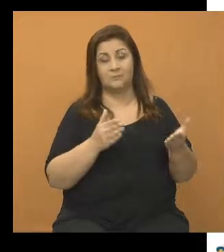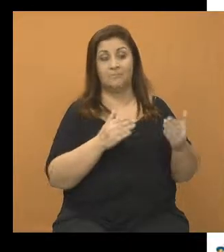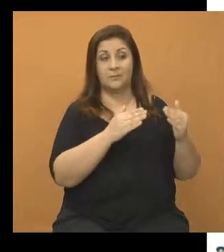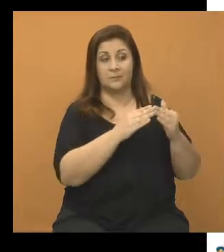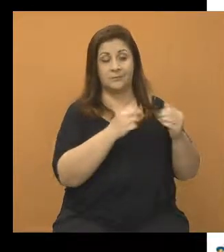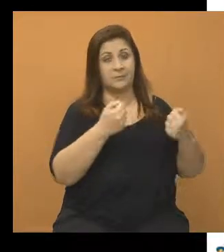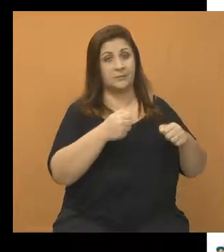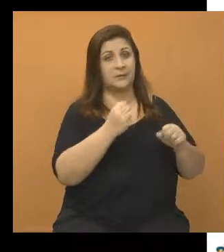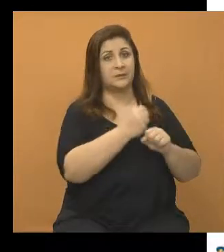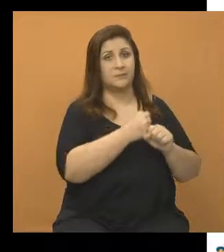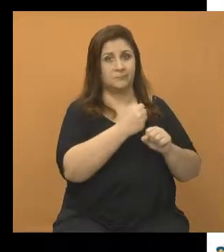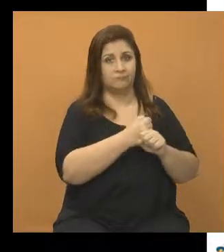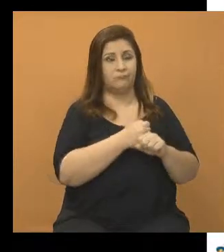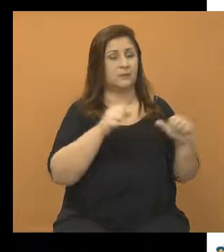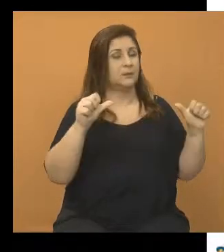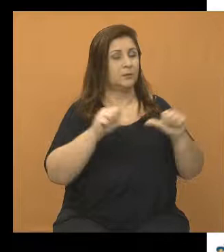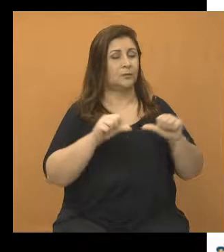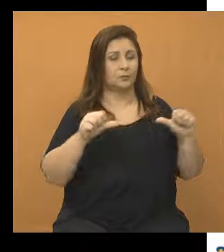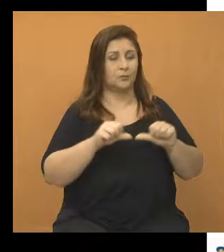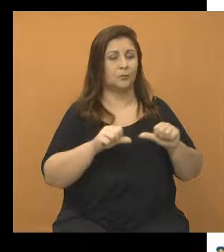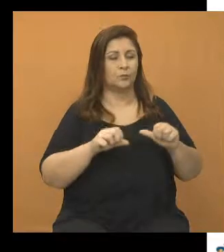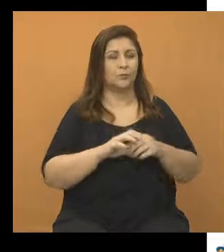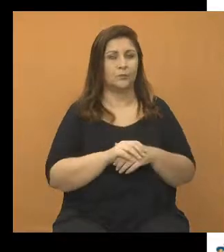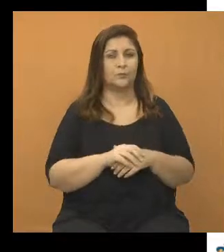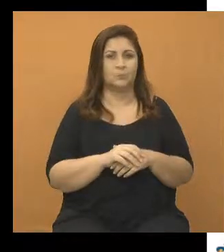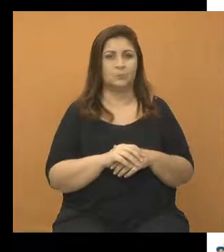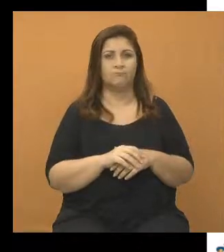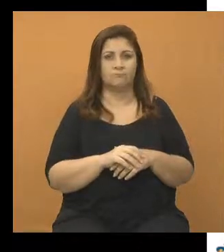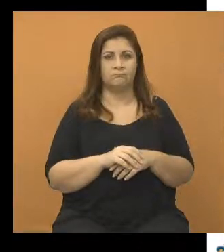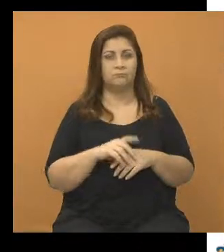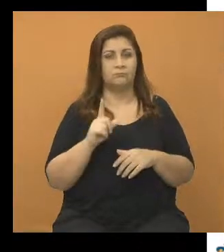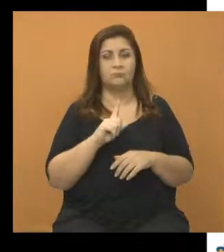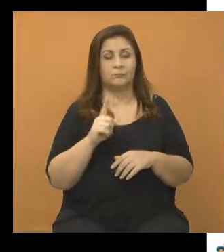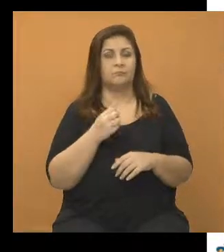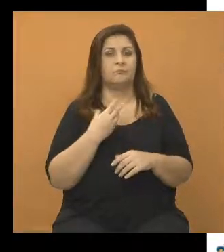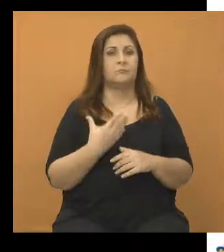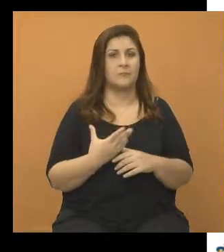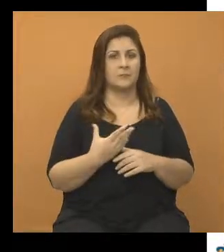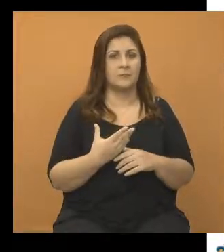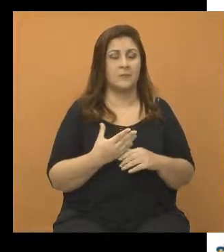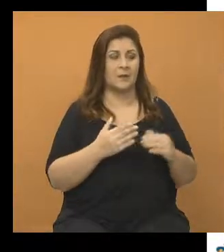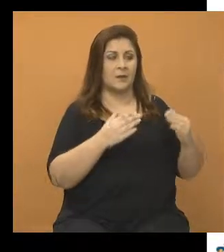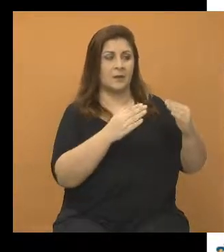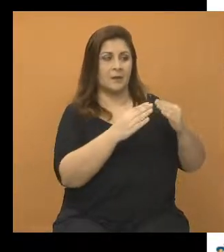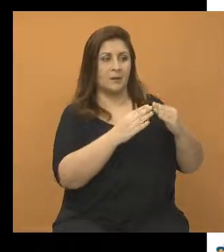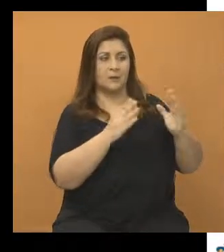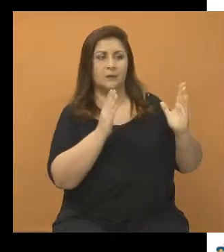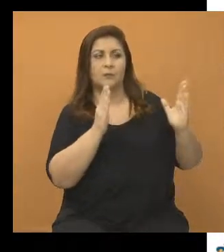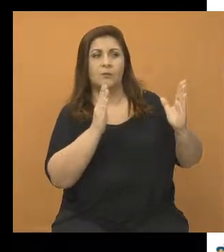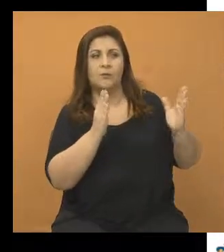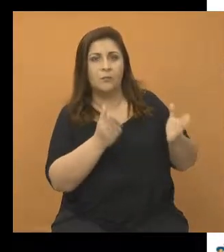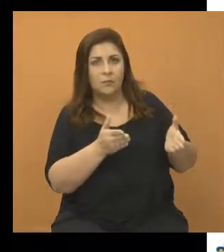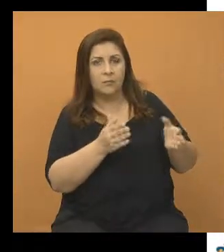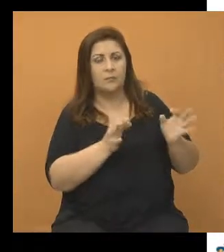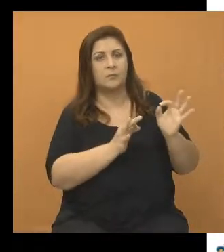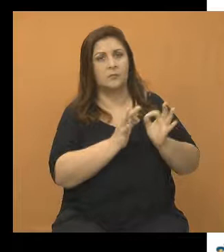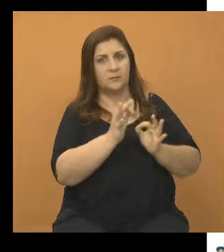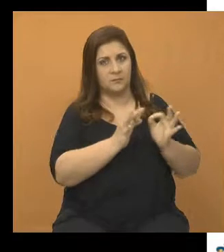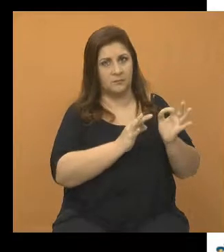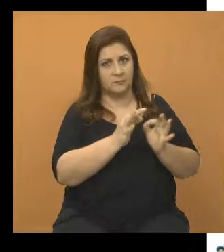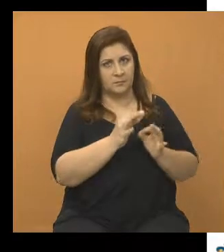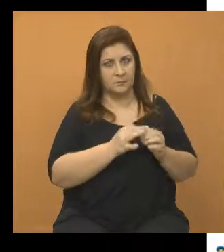né, não está em um estado adequado. É um imóvel que agora permite que a gente faça